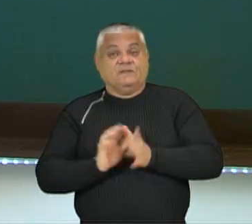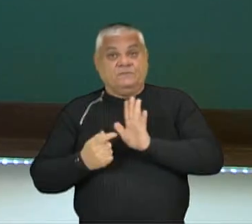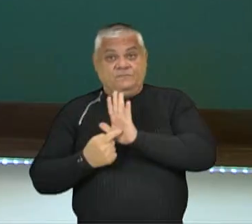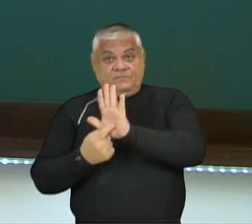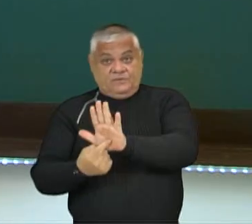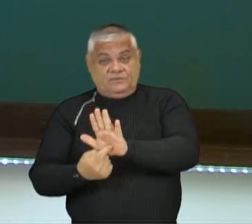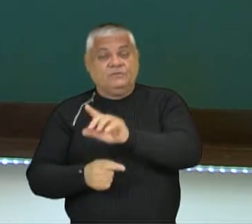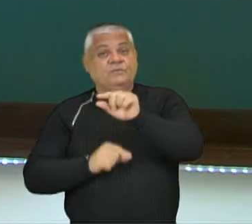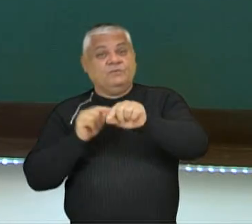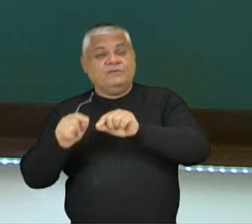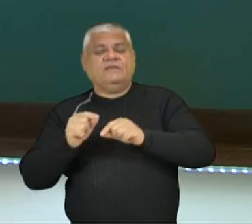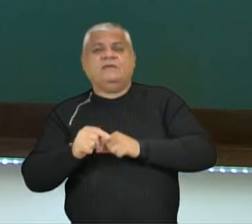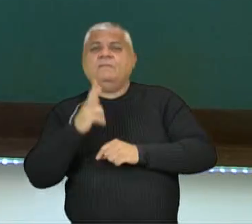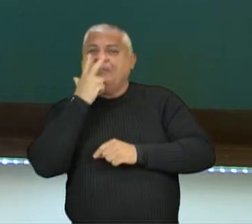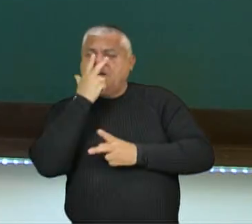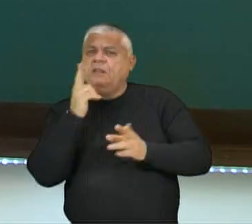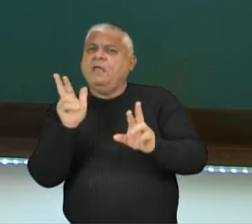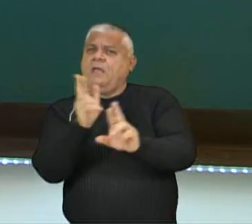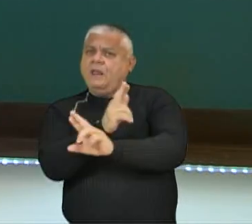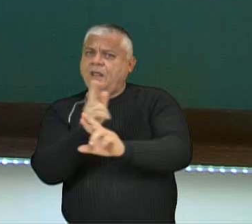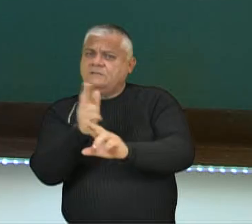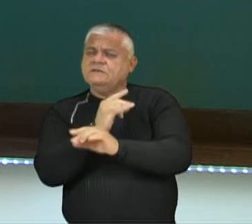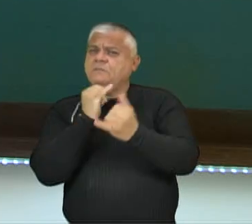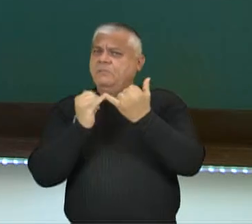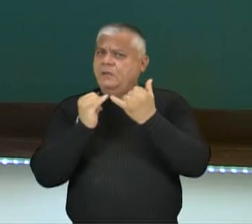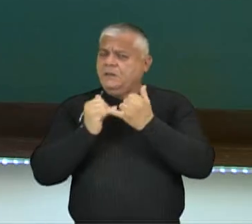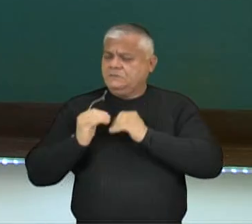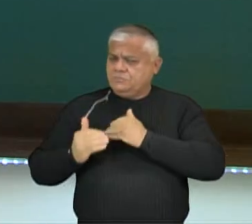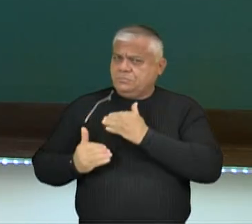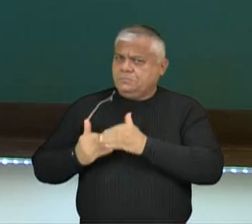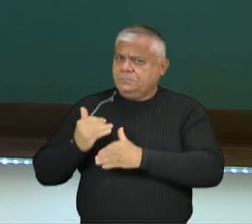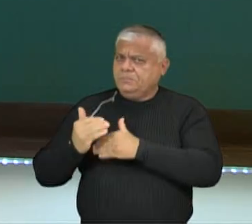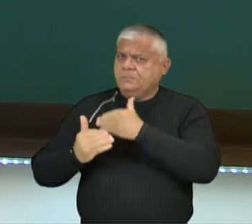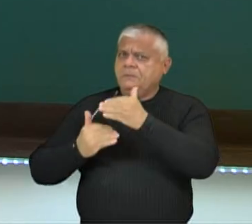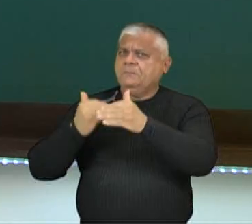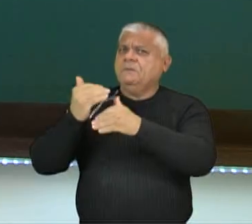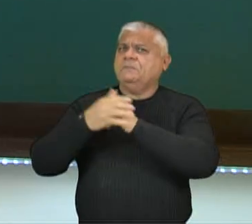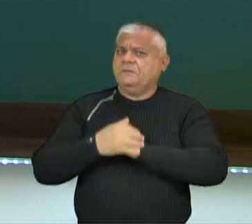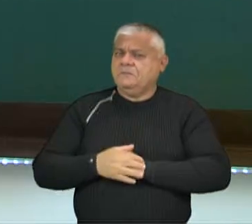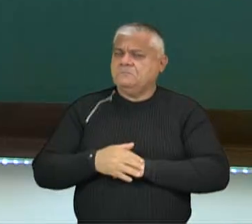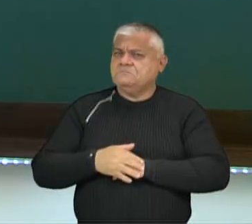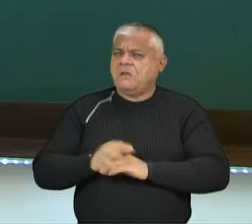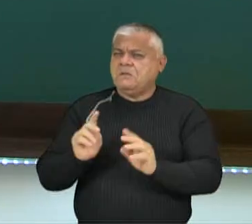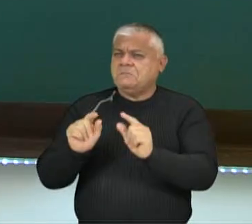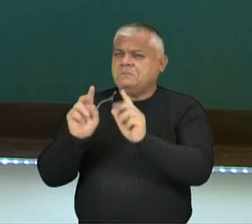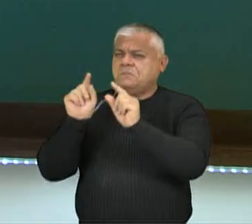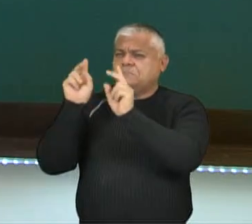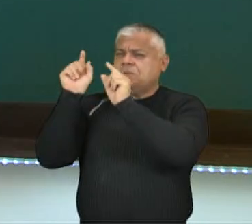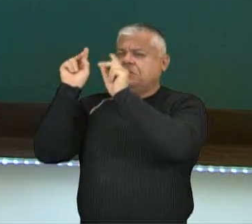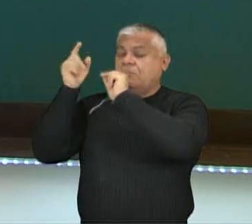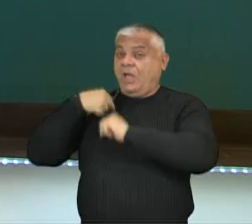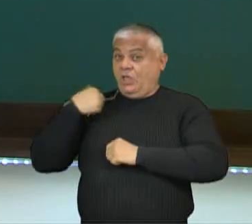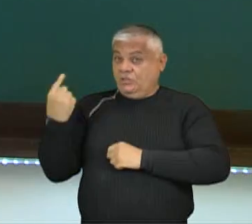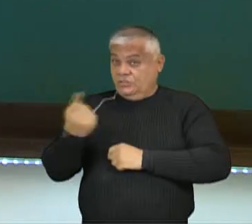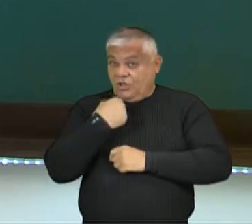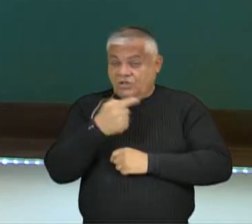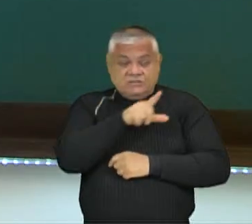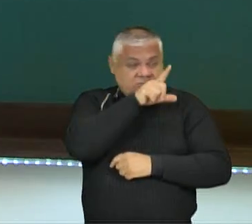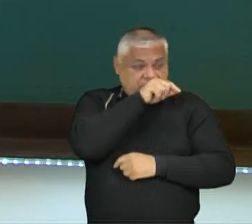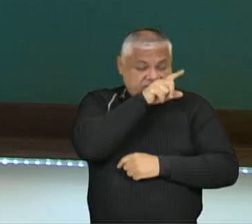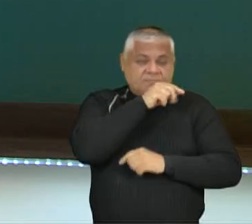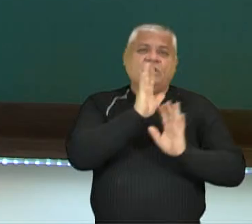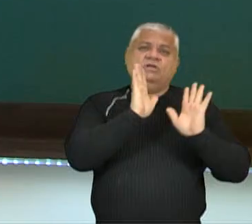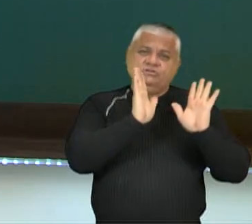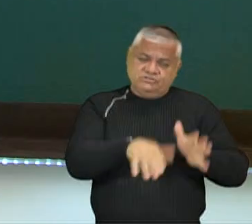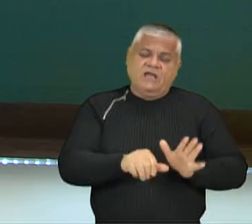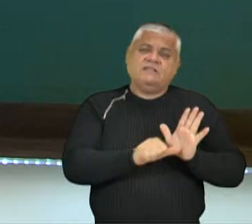mostra uma relação de parentesco evolutivo. Por mais antigo que seja, nós e as aves já